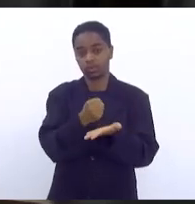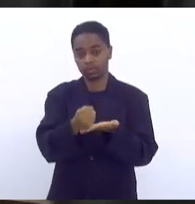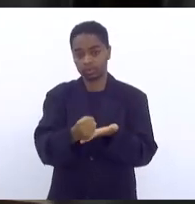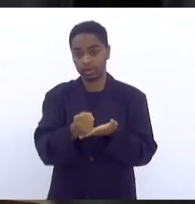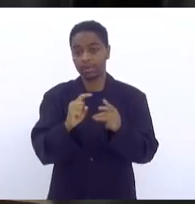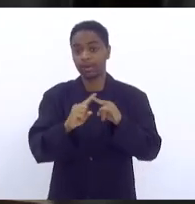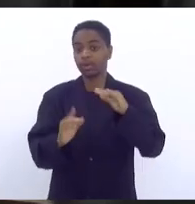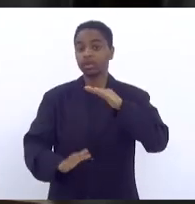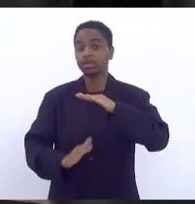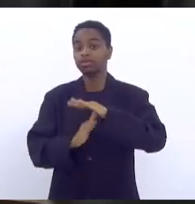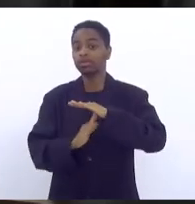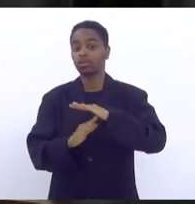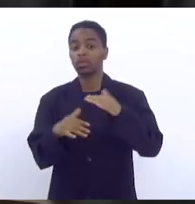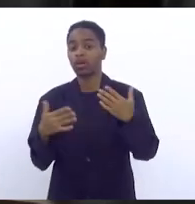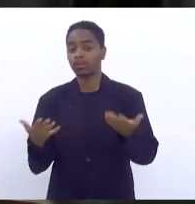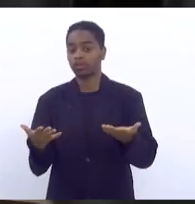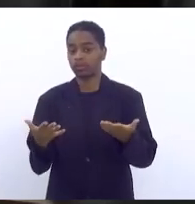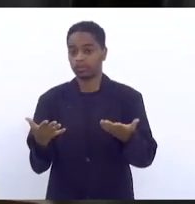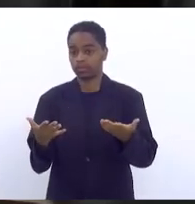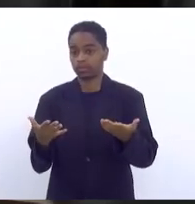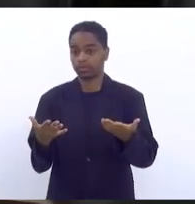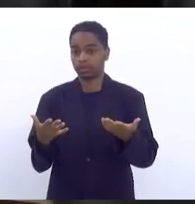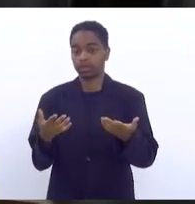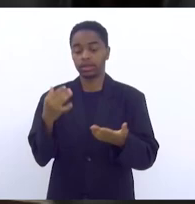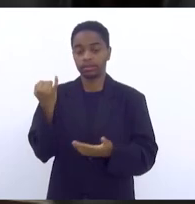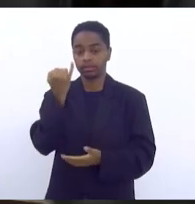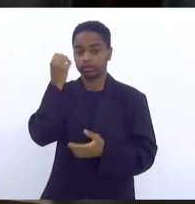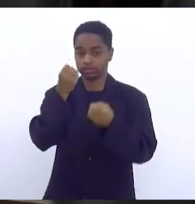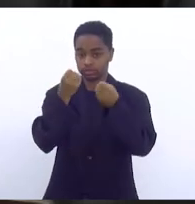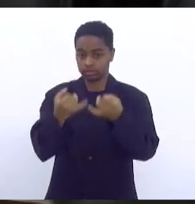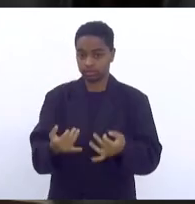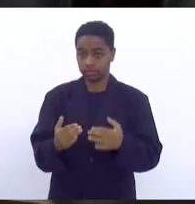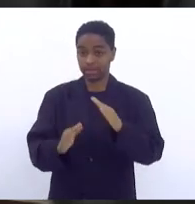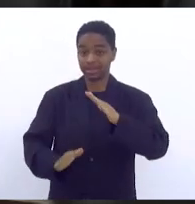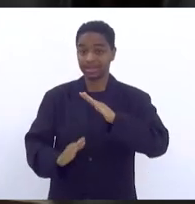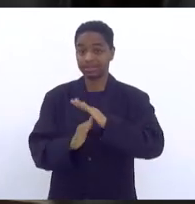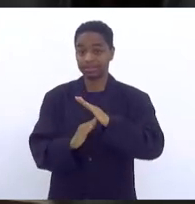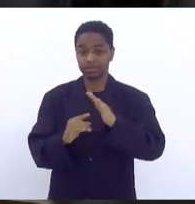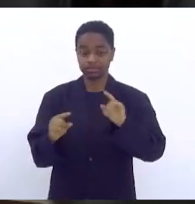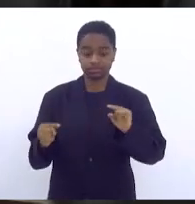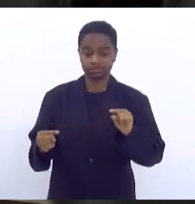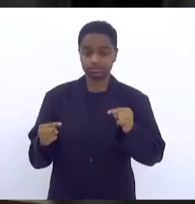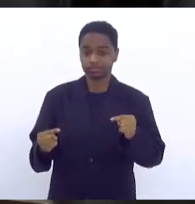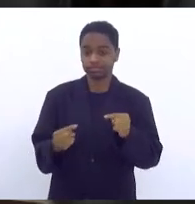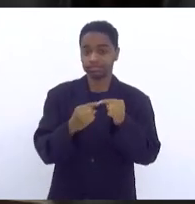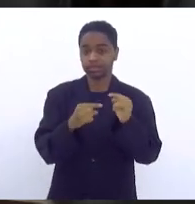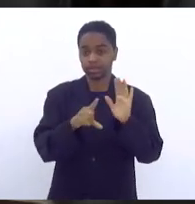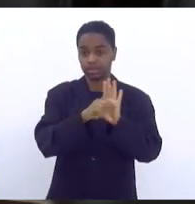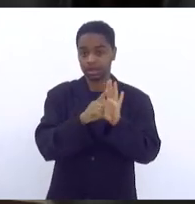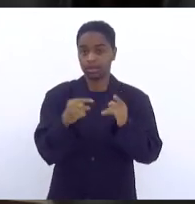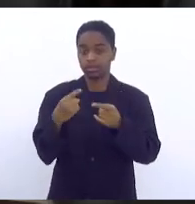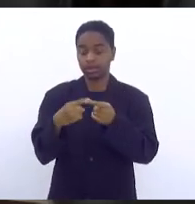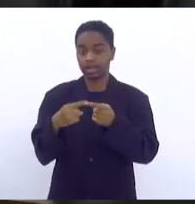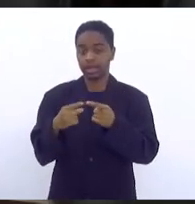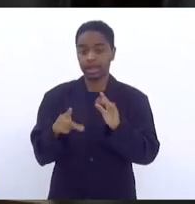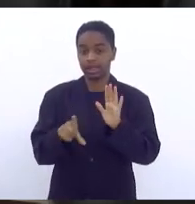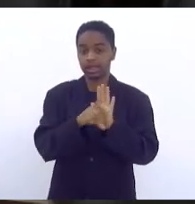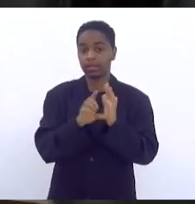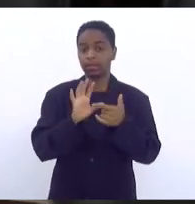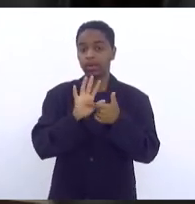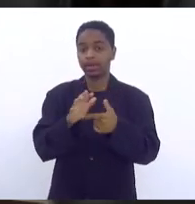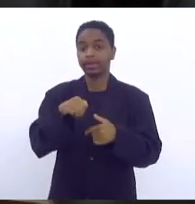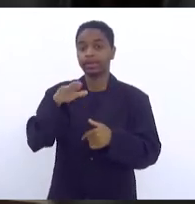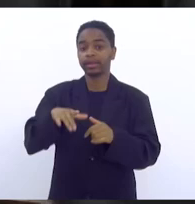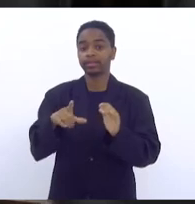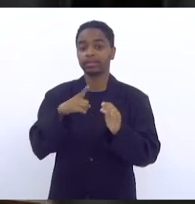que é o limite de tarifa social é importante esclarecer é o limite legal a lei é que determina quem tem